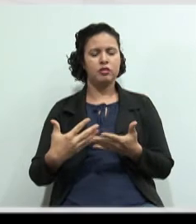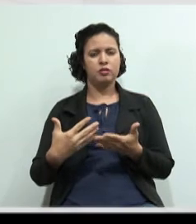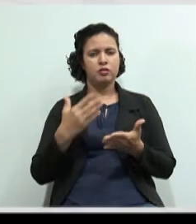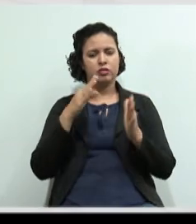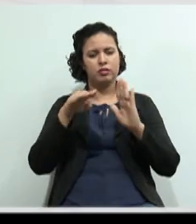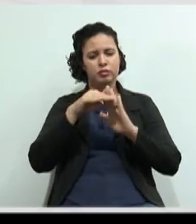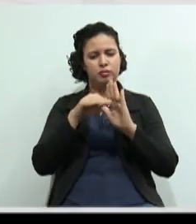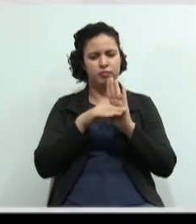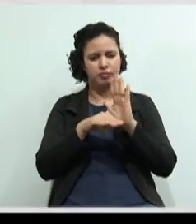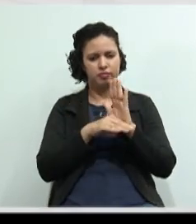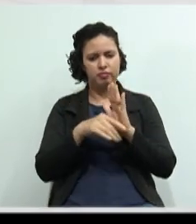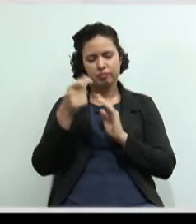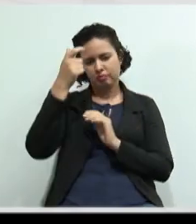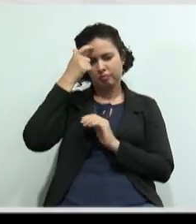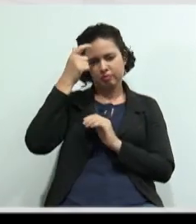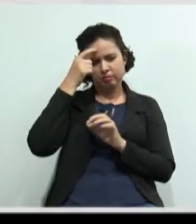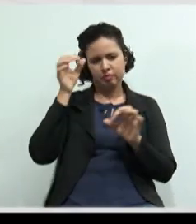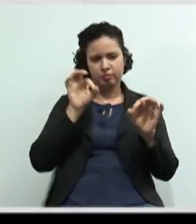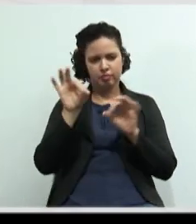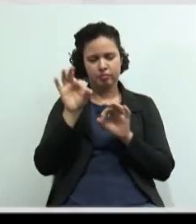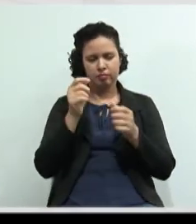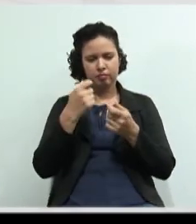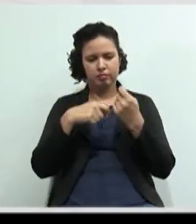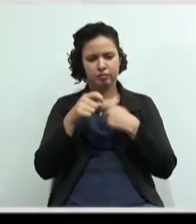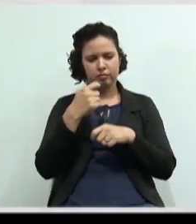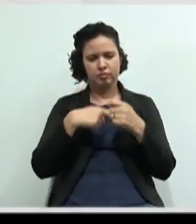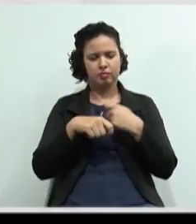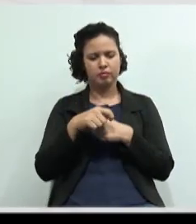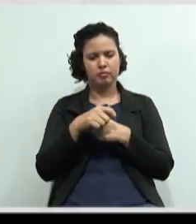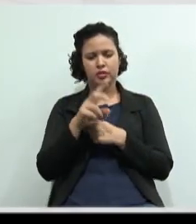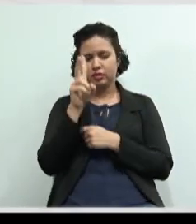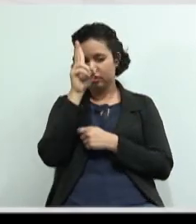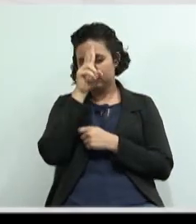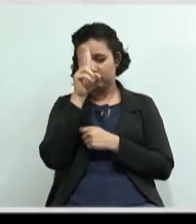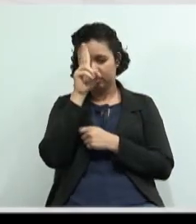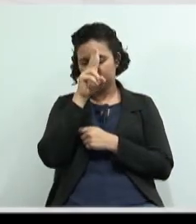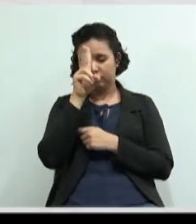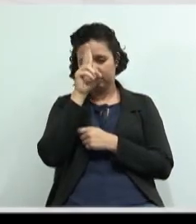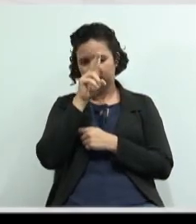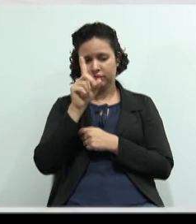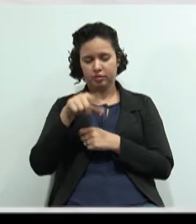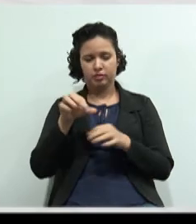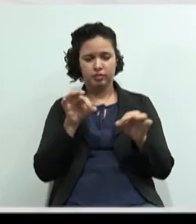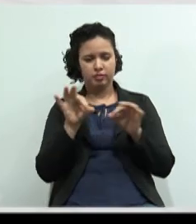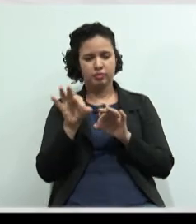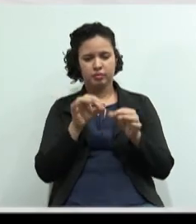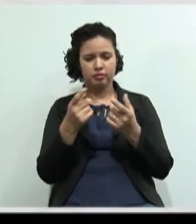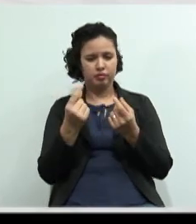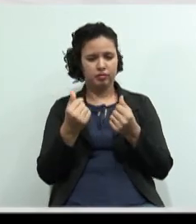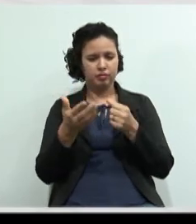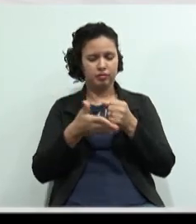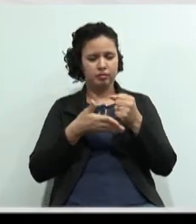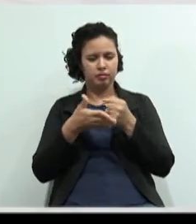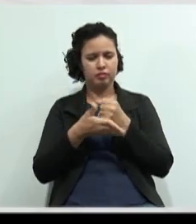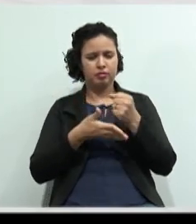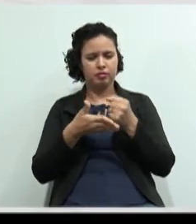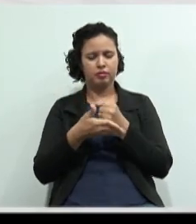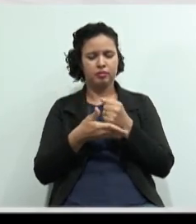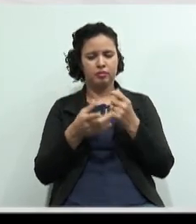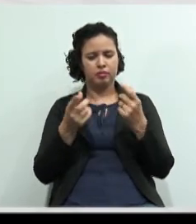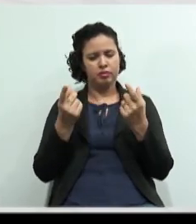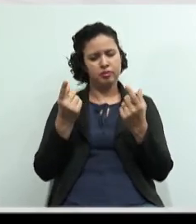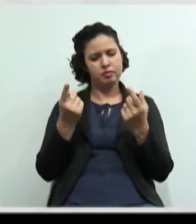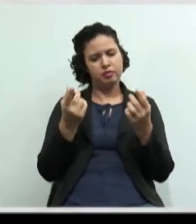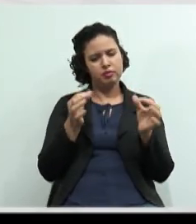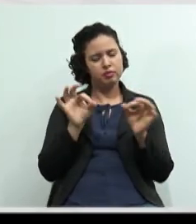do pensamento estratégico na administração, tais como, e aí nós falamos no planejamento financeiro básico, no planejamento, pensamento